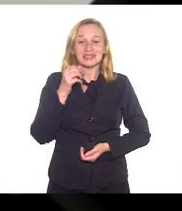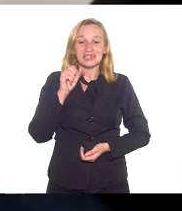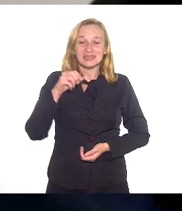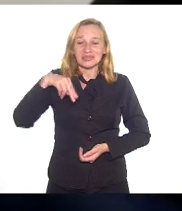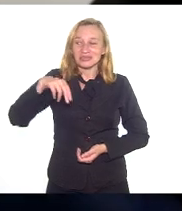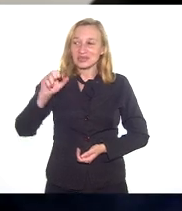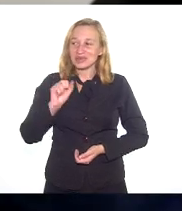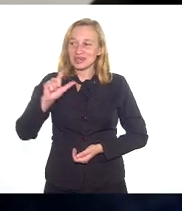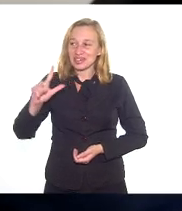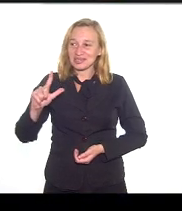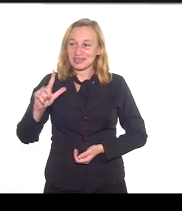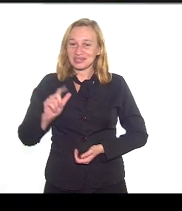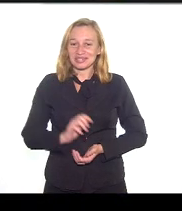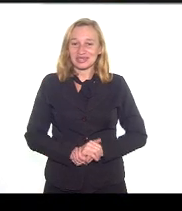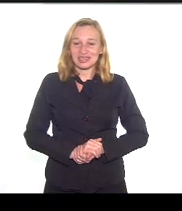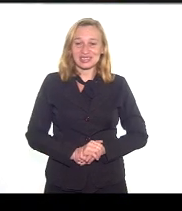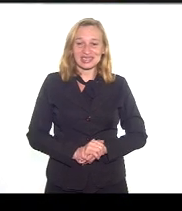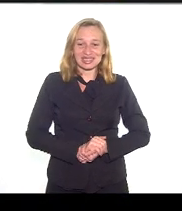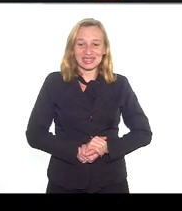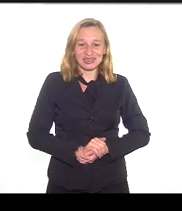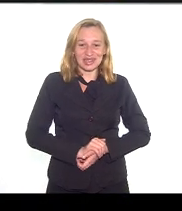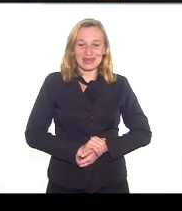Carvalho.